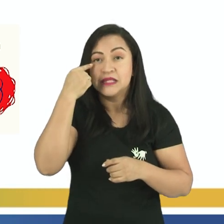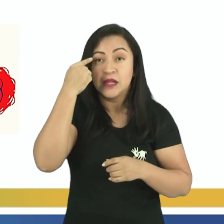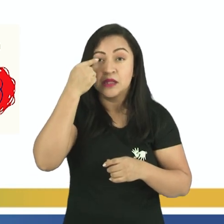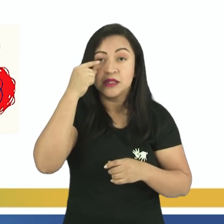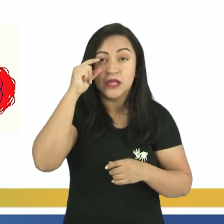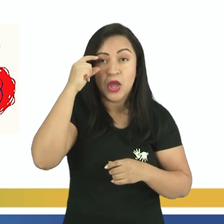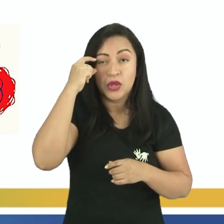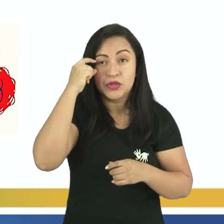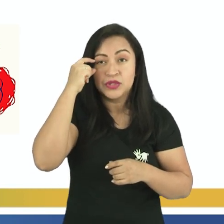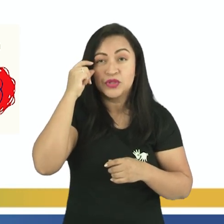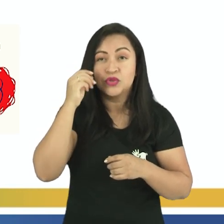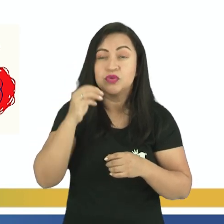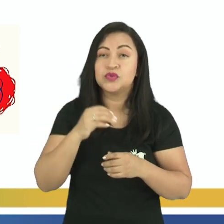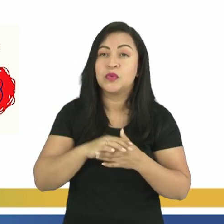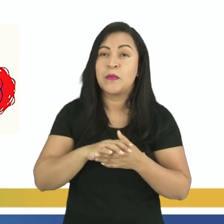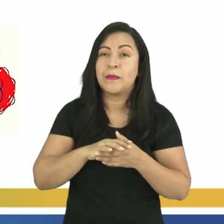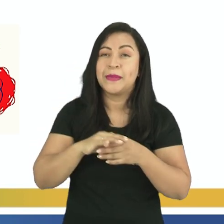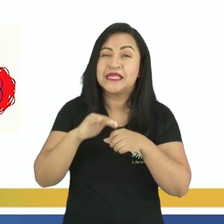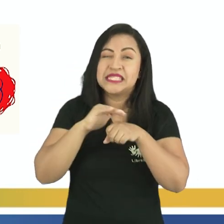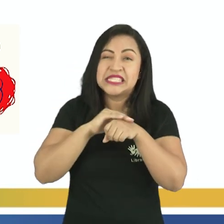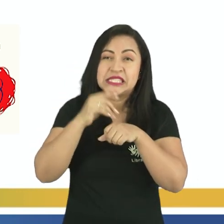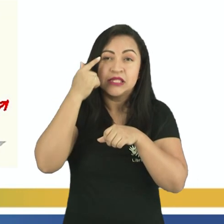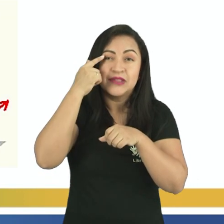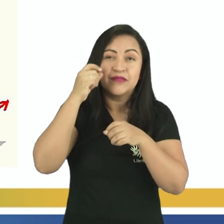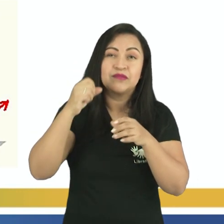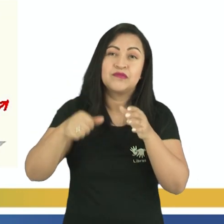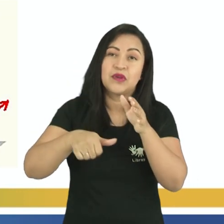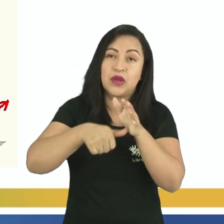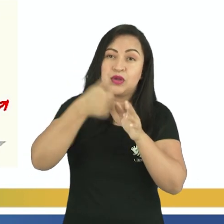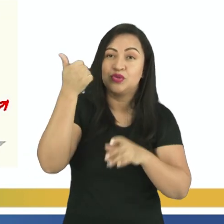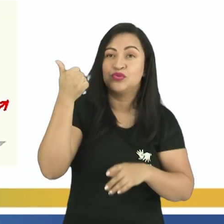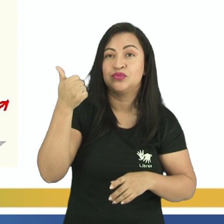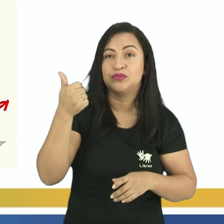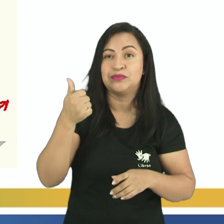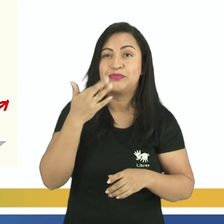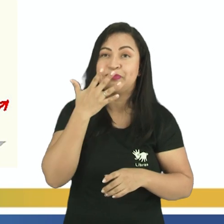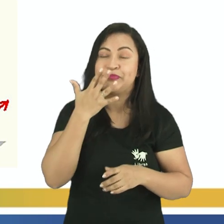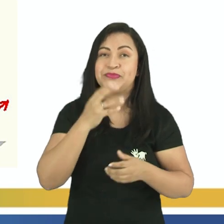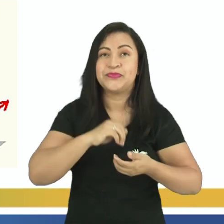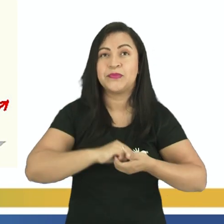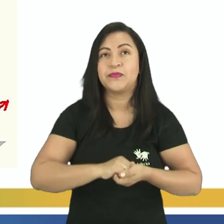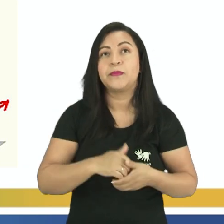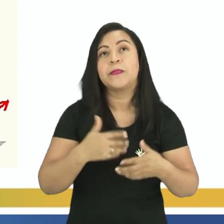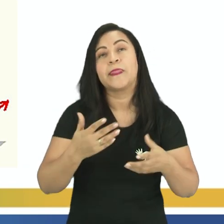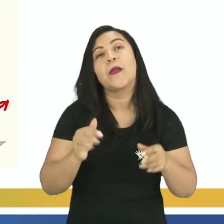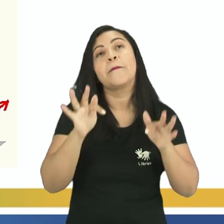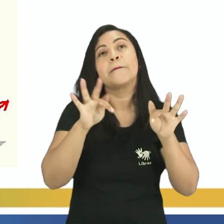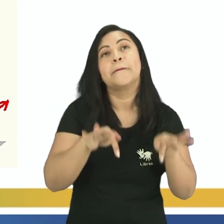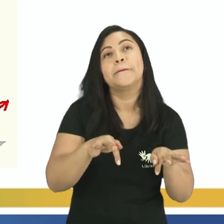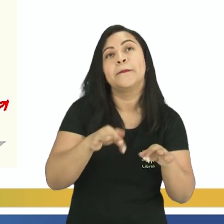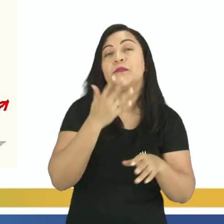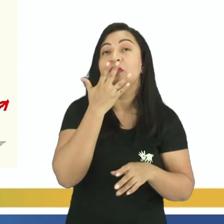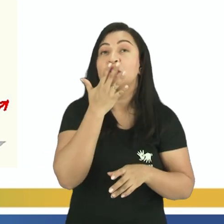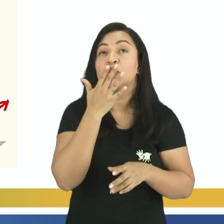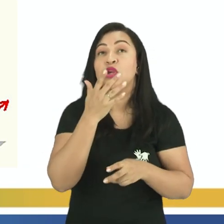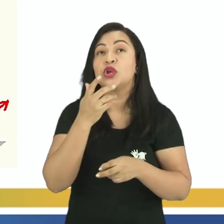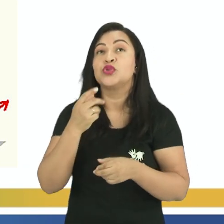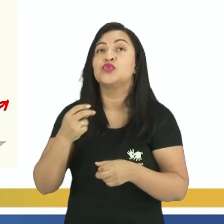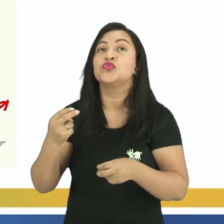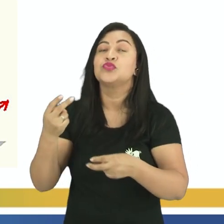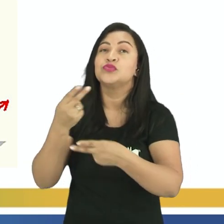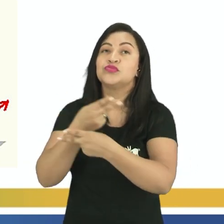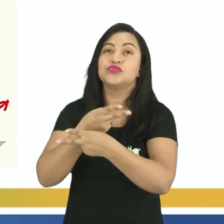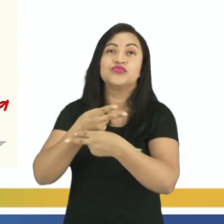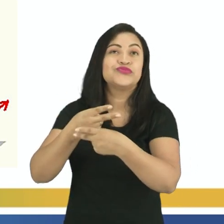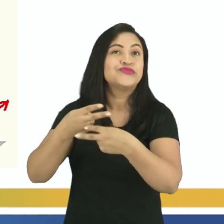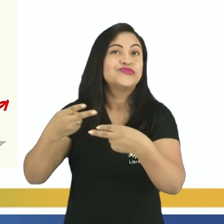mais sensíveis às cores primárias, tá? E por fim, com relação a cores dos objetos. Então, os objetos